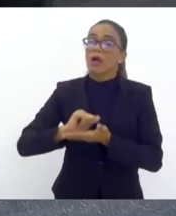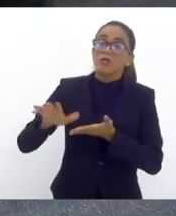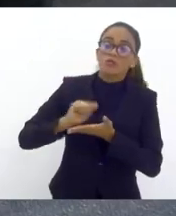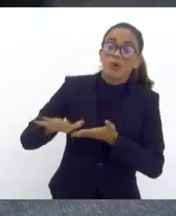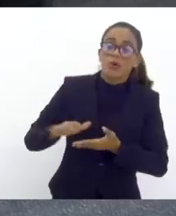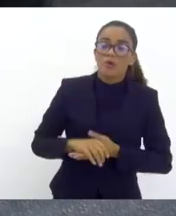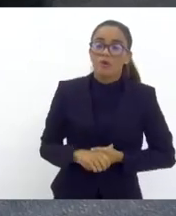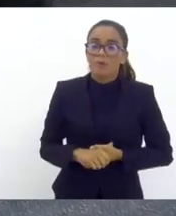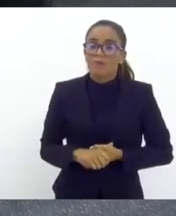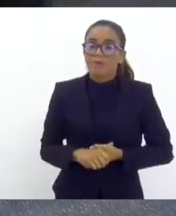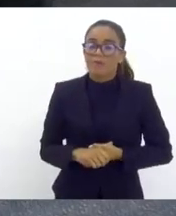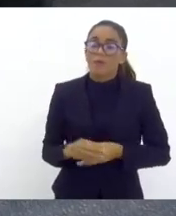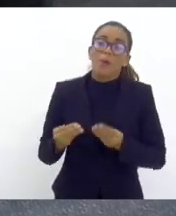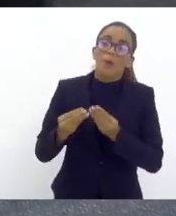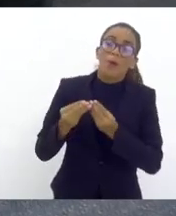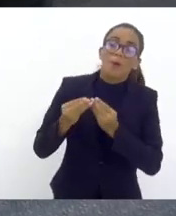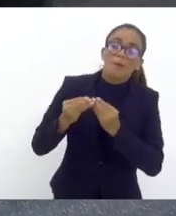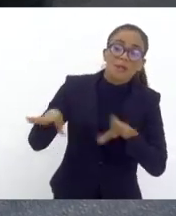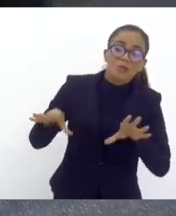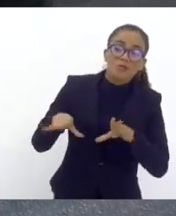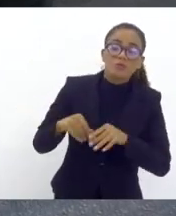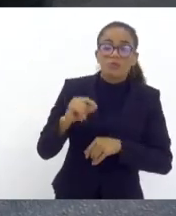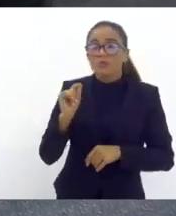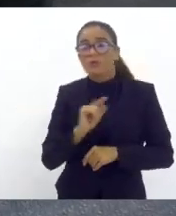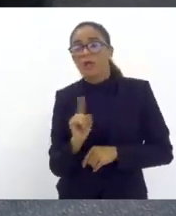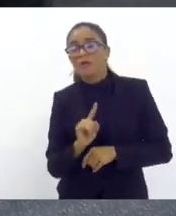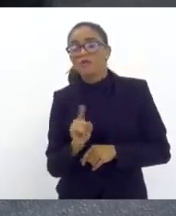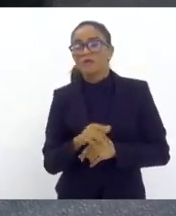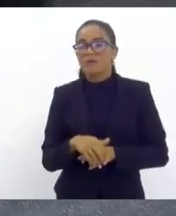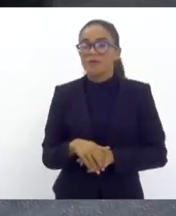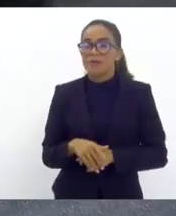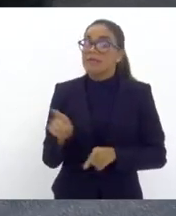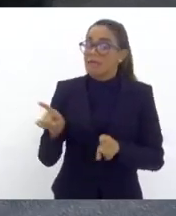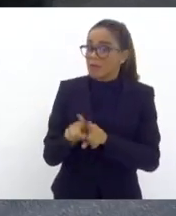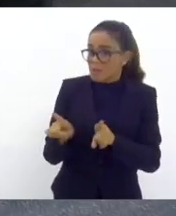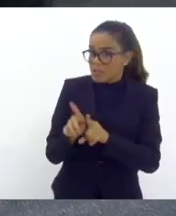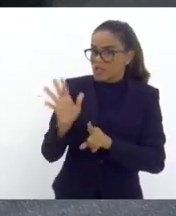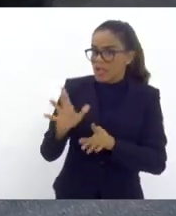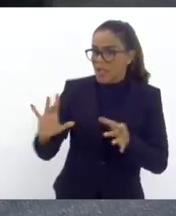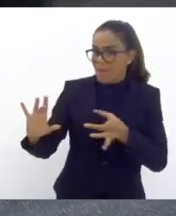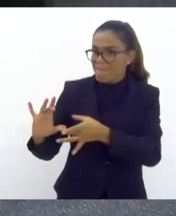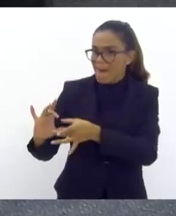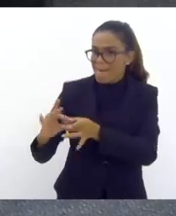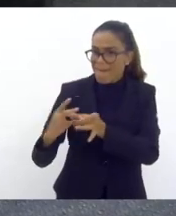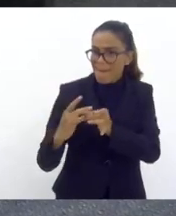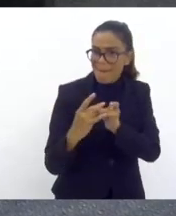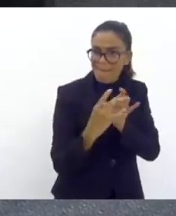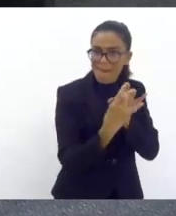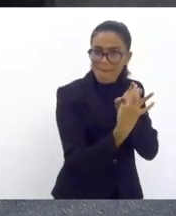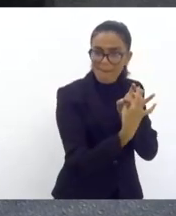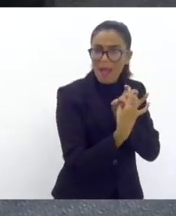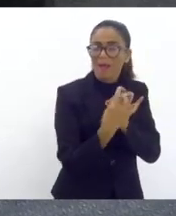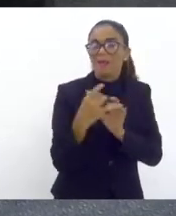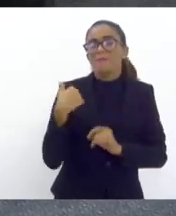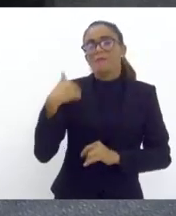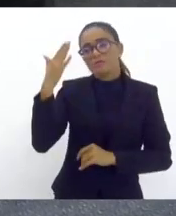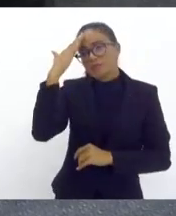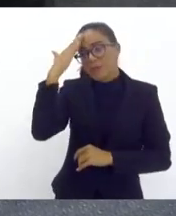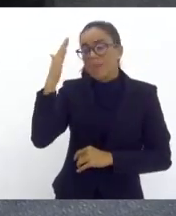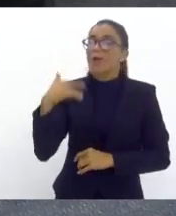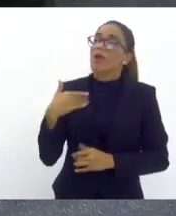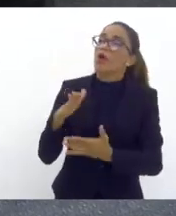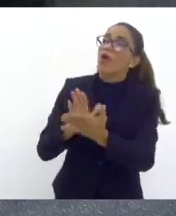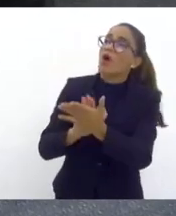e quantos metros de rede de esgoto foi implantada isso o sistema já tá interligado para quem te possa enquanto parlamentar poder